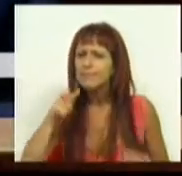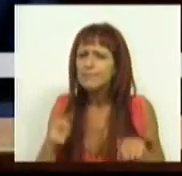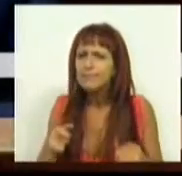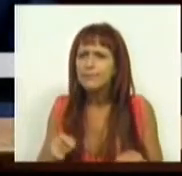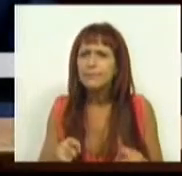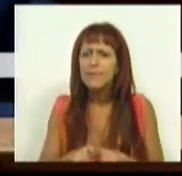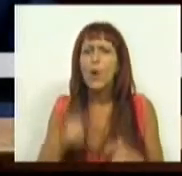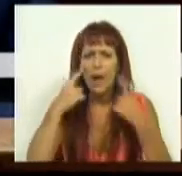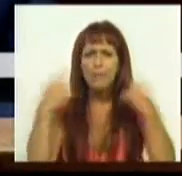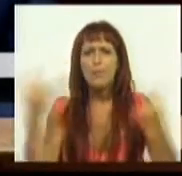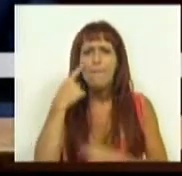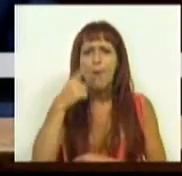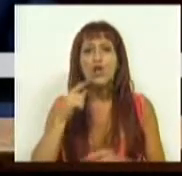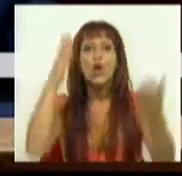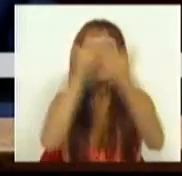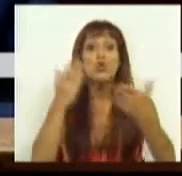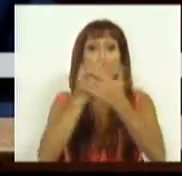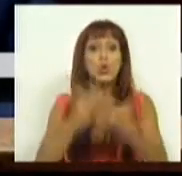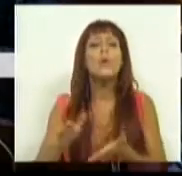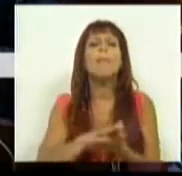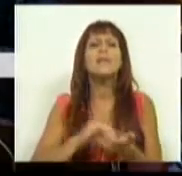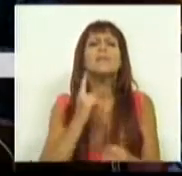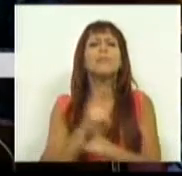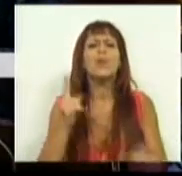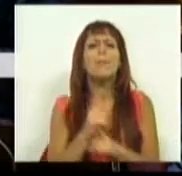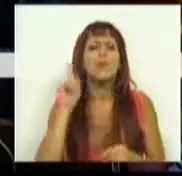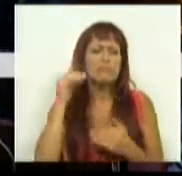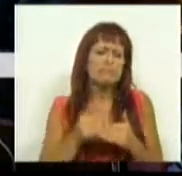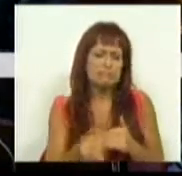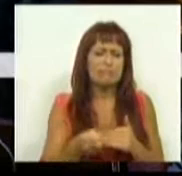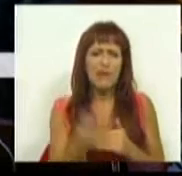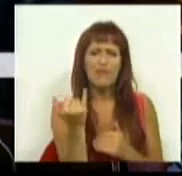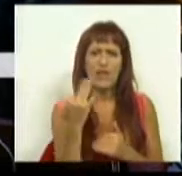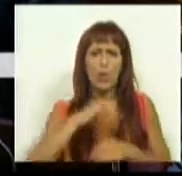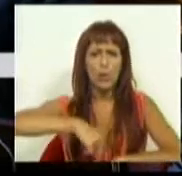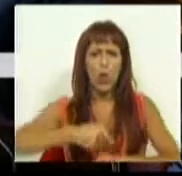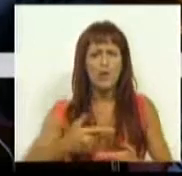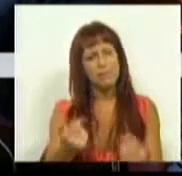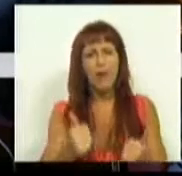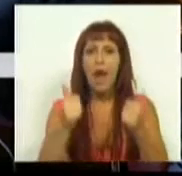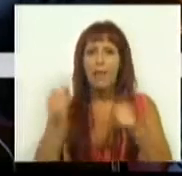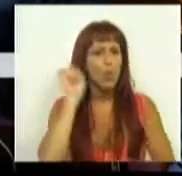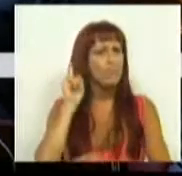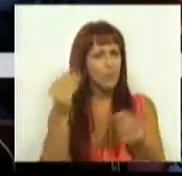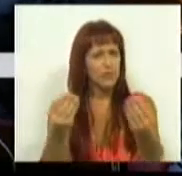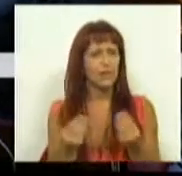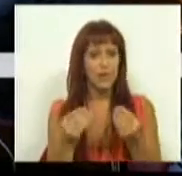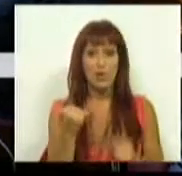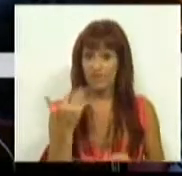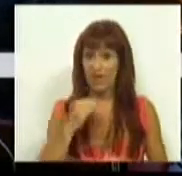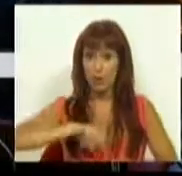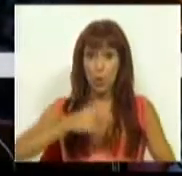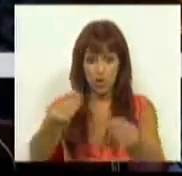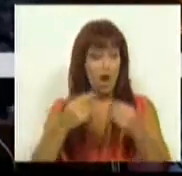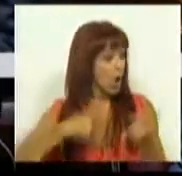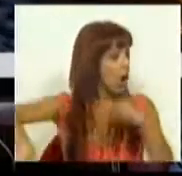em tornar públicos os estudos em que se baseou no prazo de 24 horas. Era muito importante que em 24